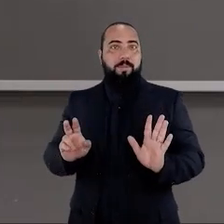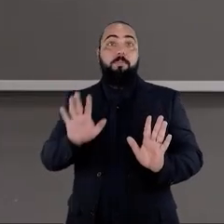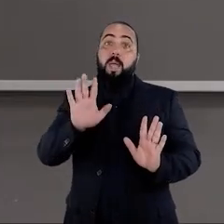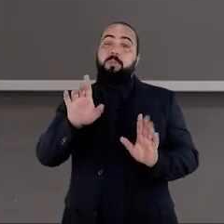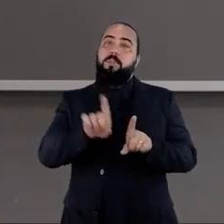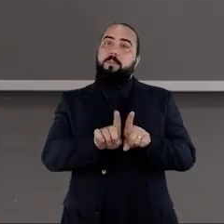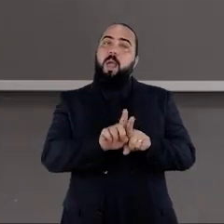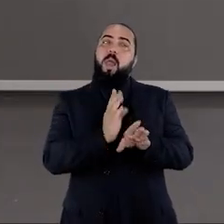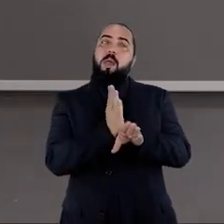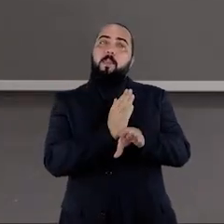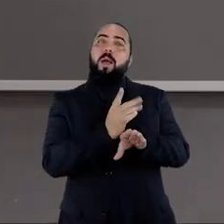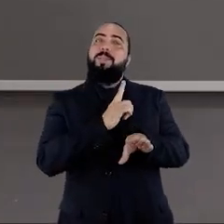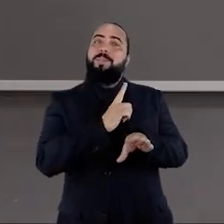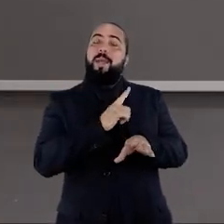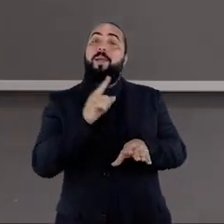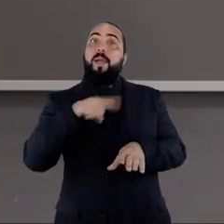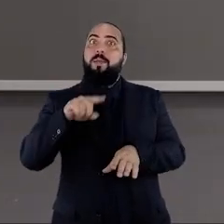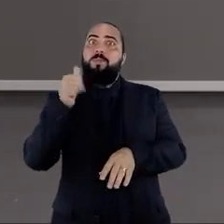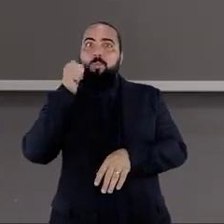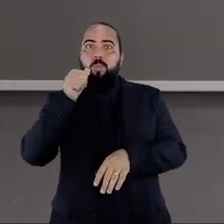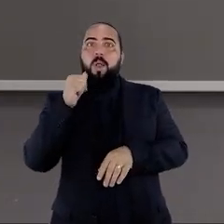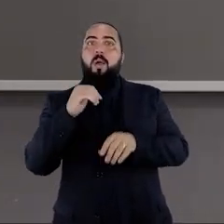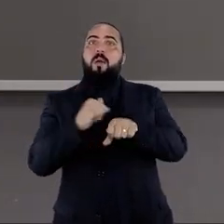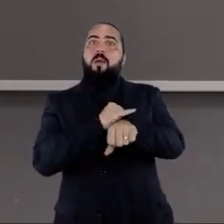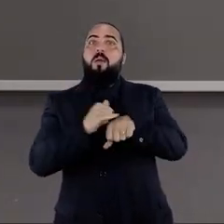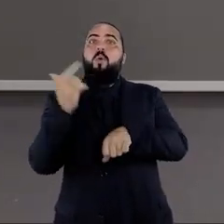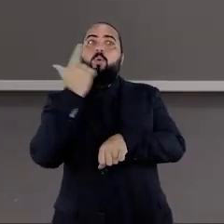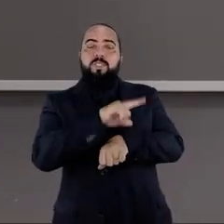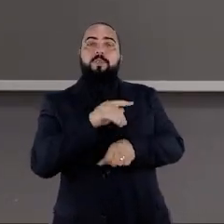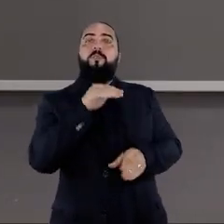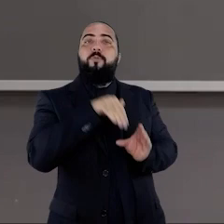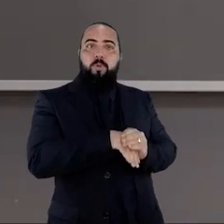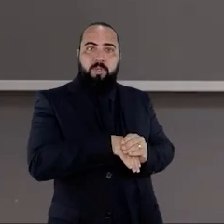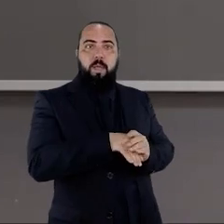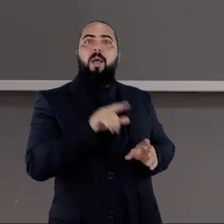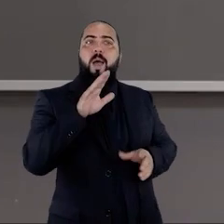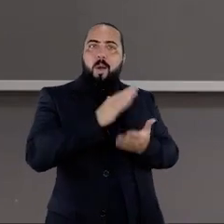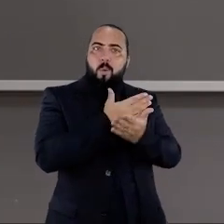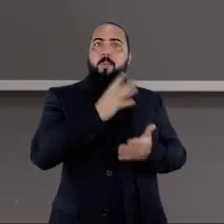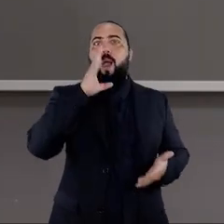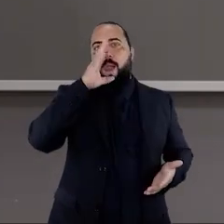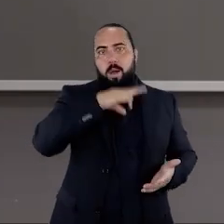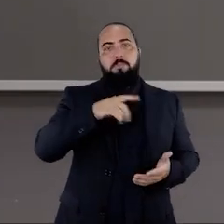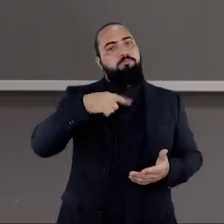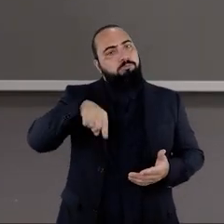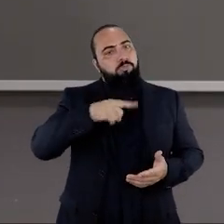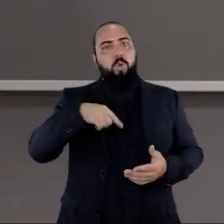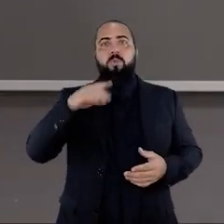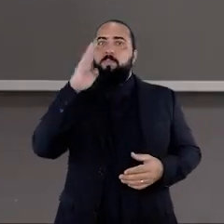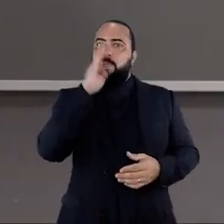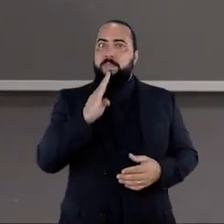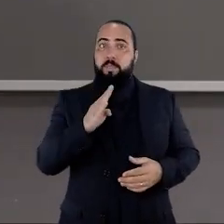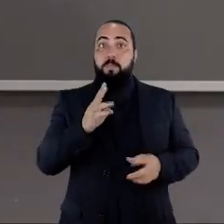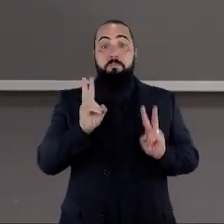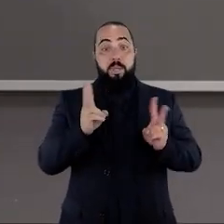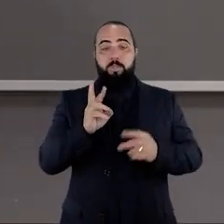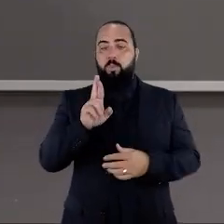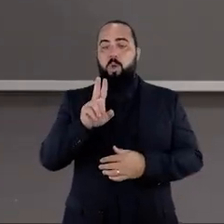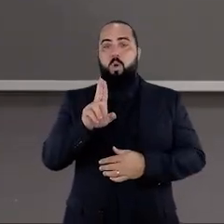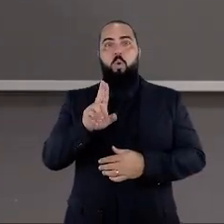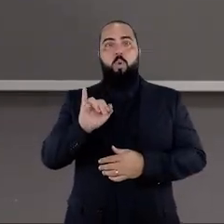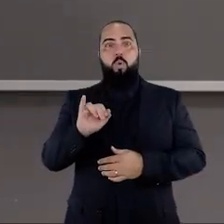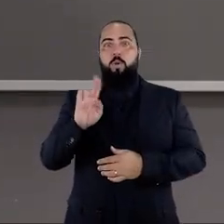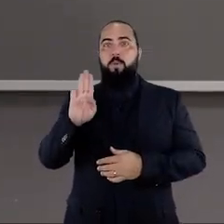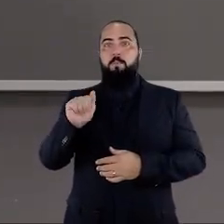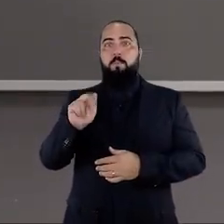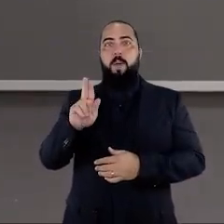a maneira que as mulheres conseguiram votar foi que algumas insistiram, né? Somos brasileiros. E o próprio Rui Barboso, ele